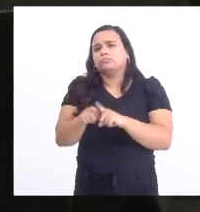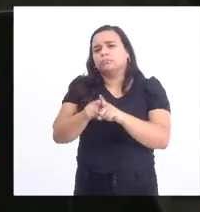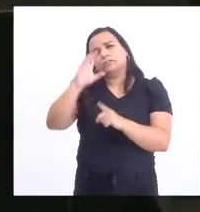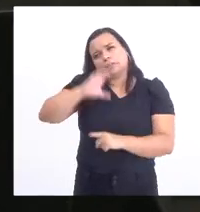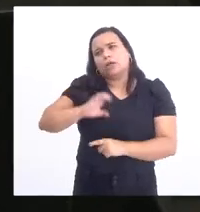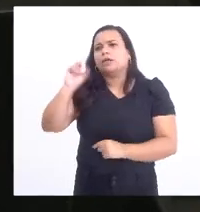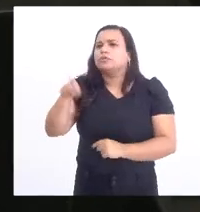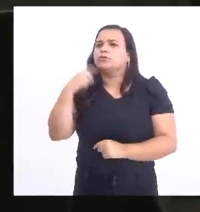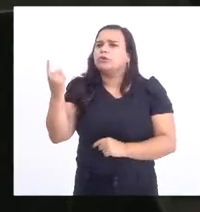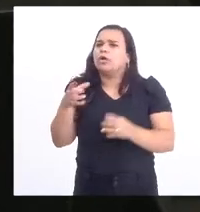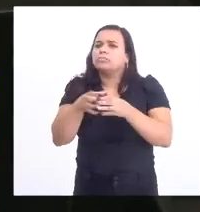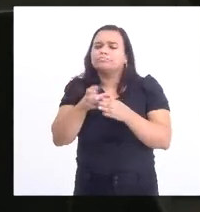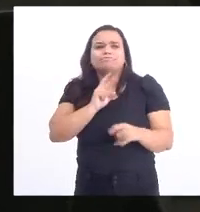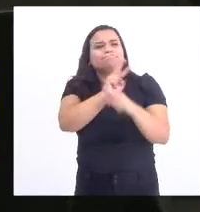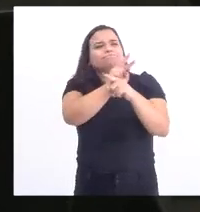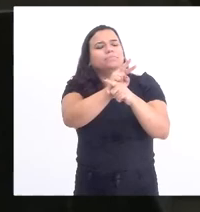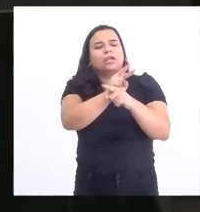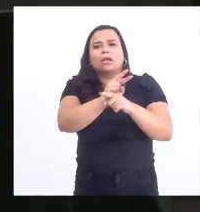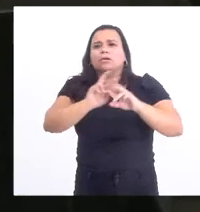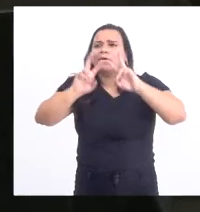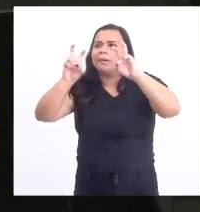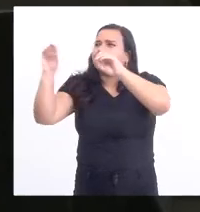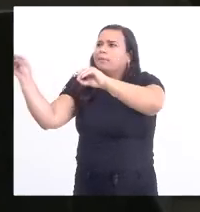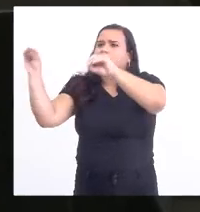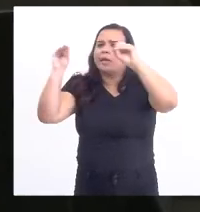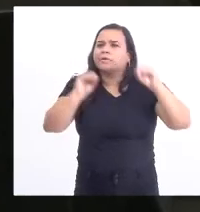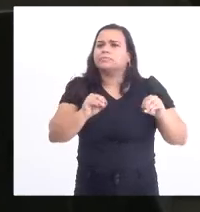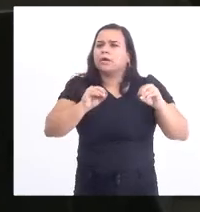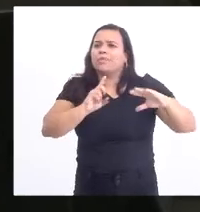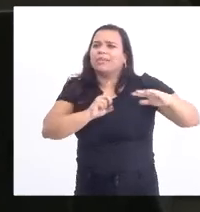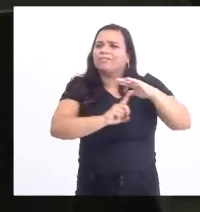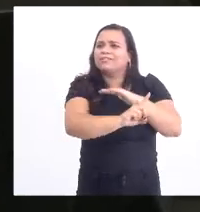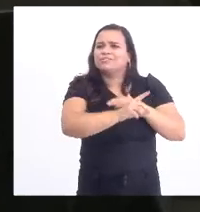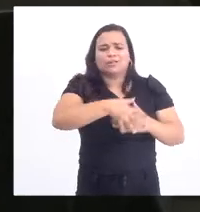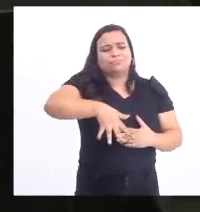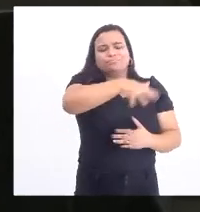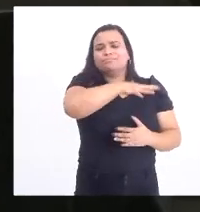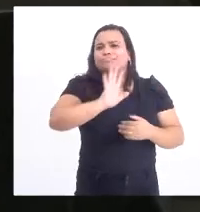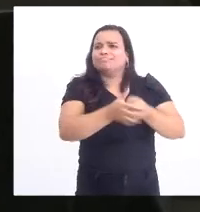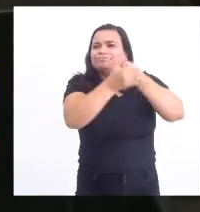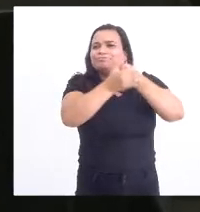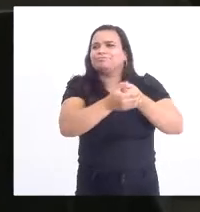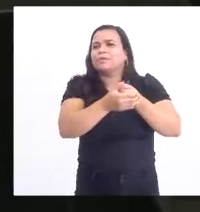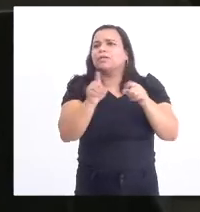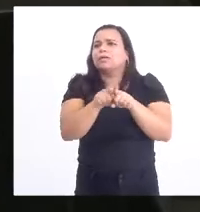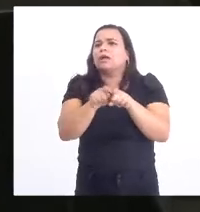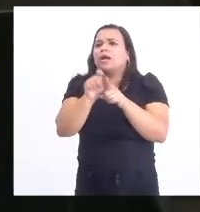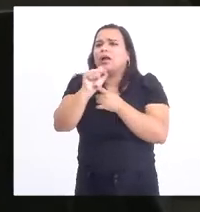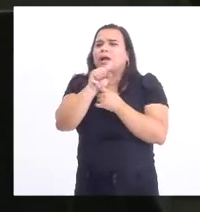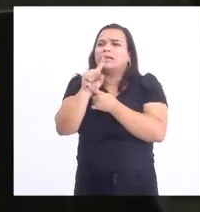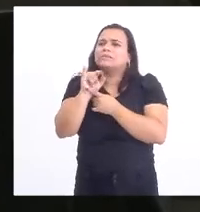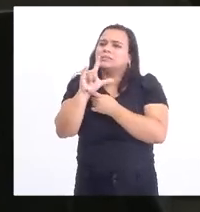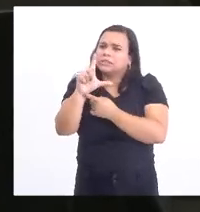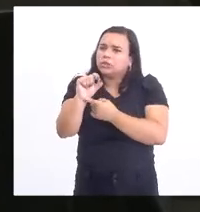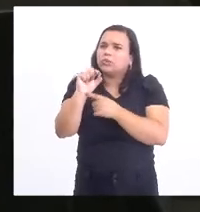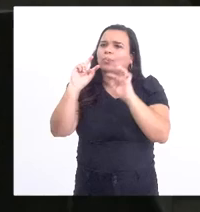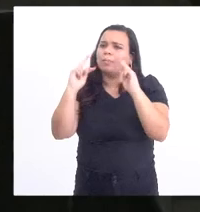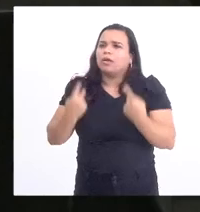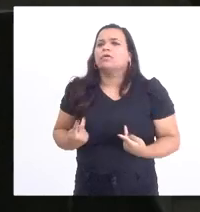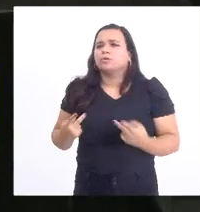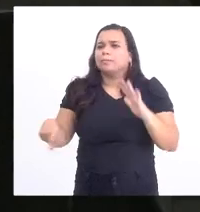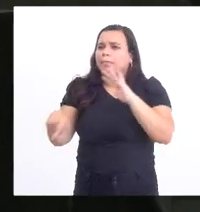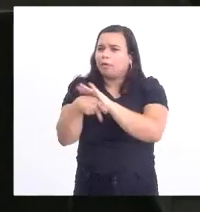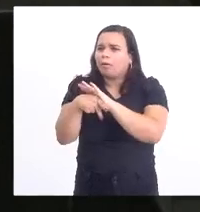deparou com a situação da imigração, do refúgio, do asilo humanitário no nosso estado e